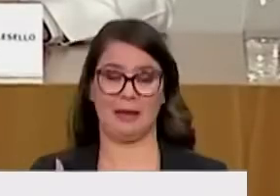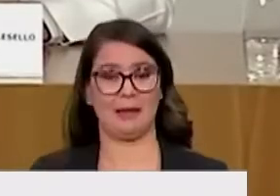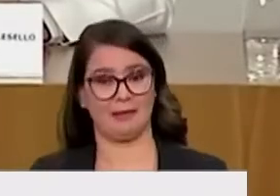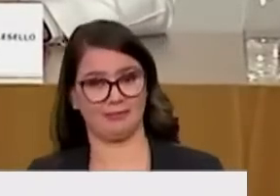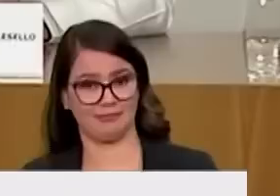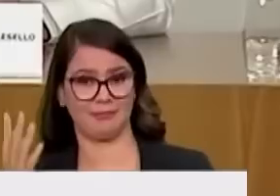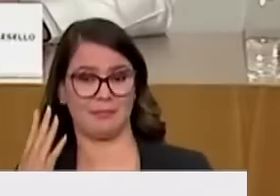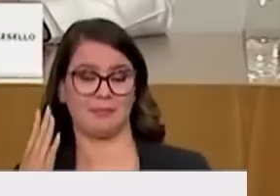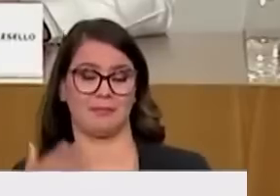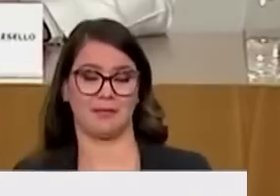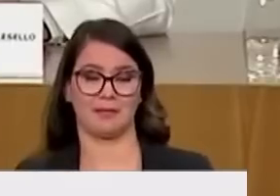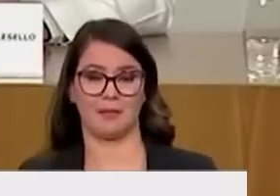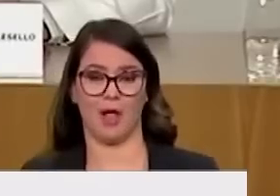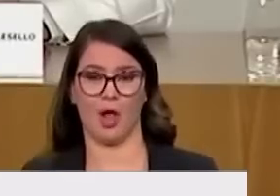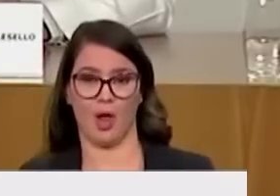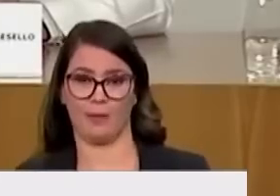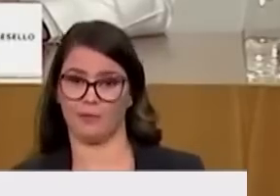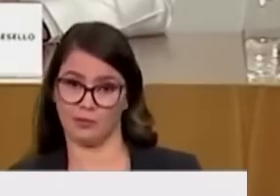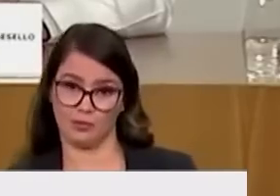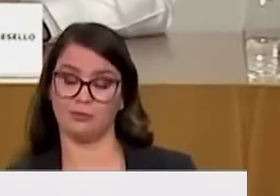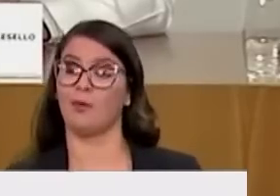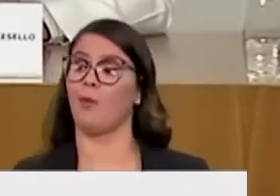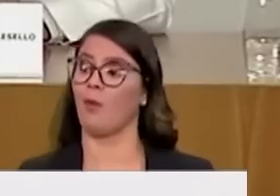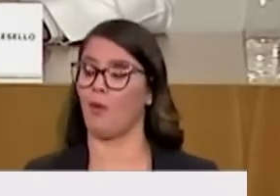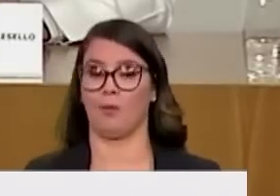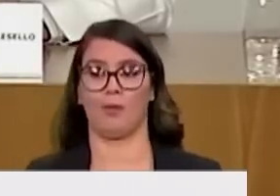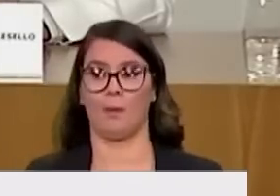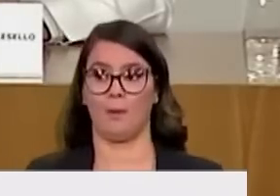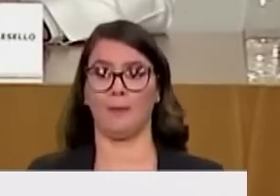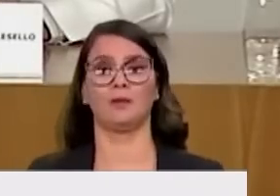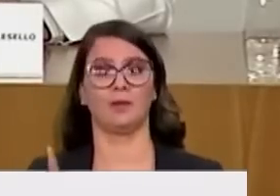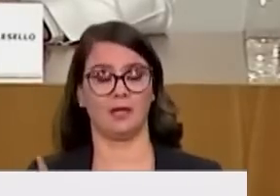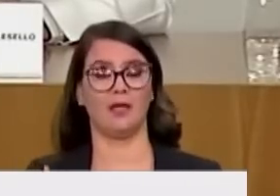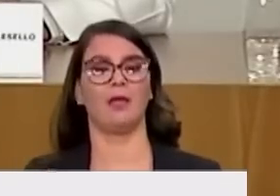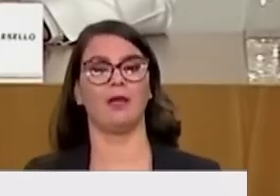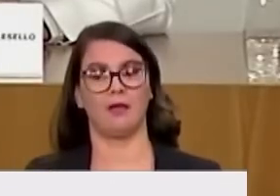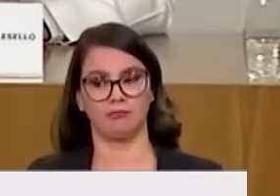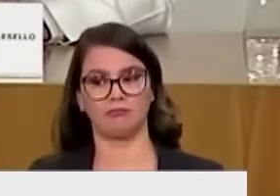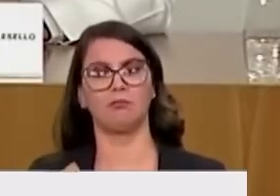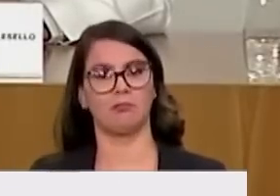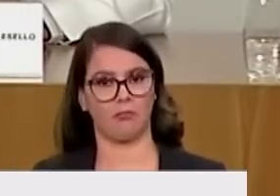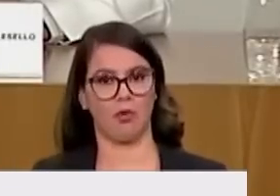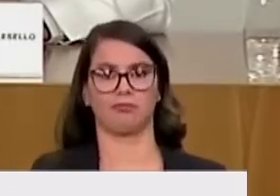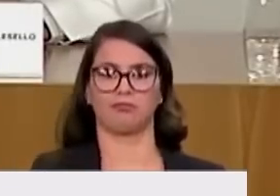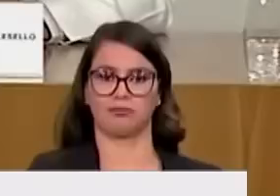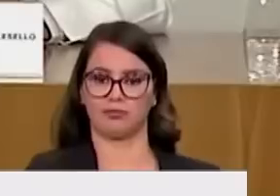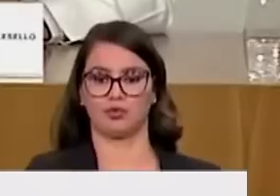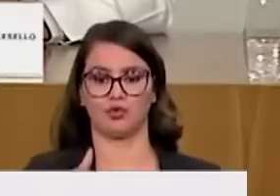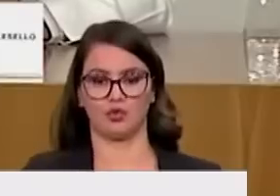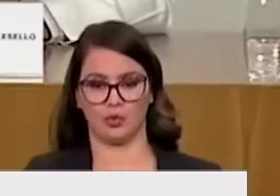COP28. Como que fica essa questão? Quando ele estará apto a pegar um avião e enfrentar um longo voo